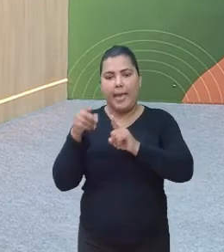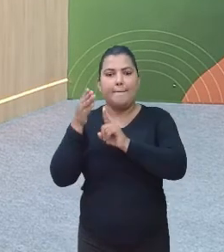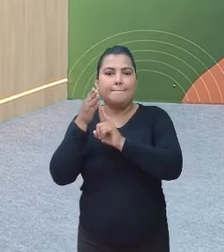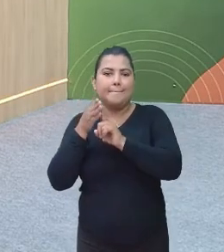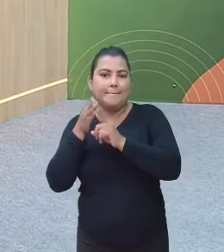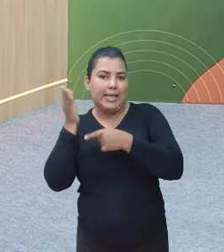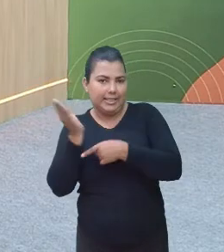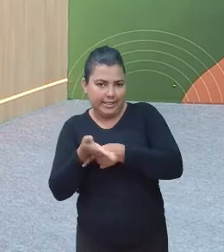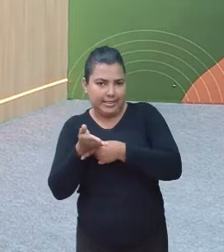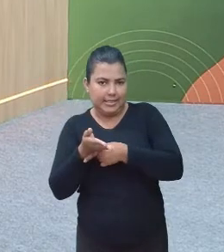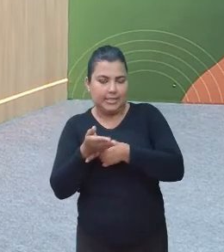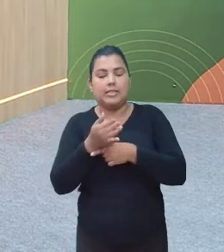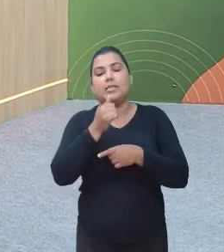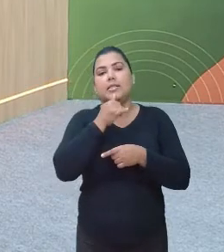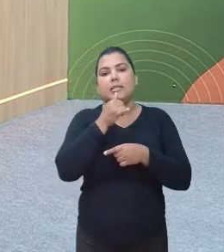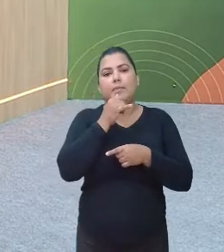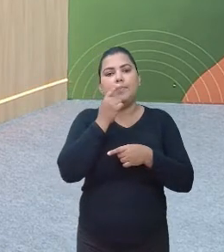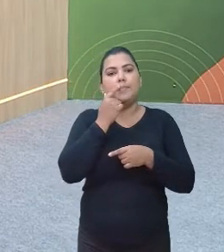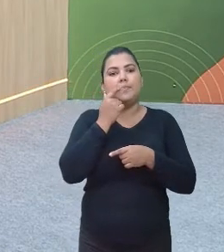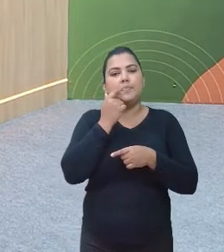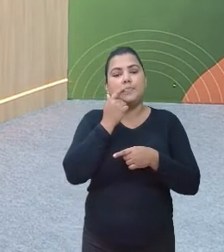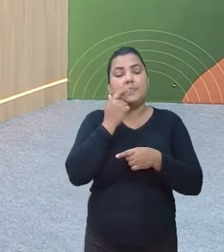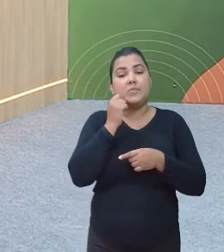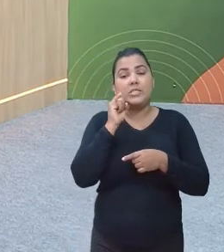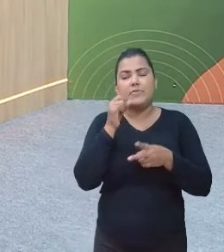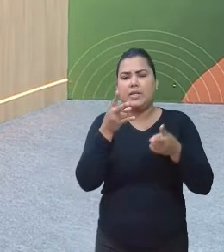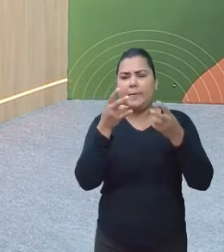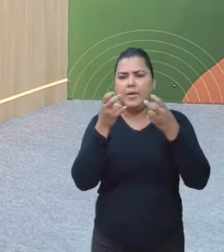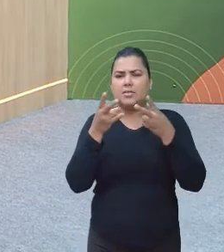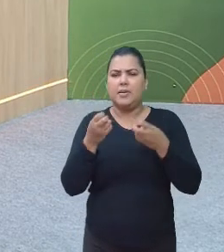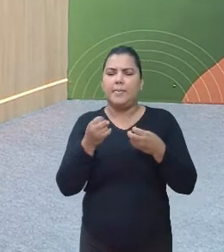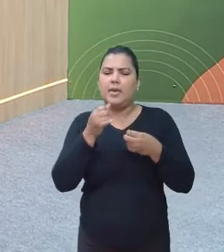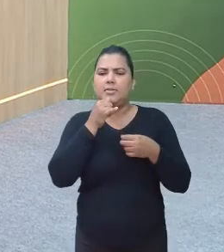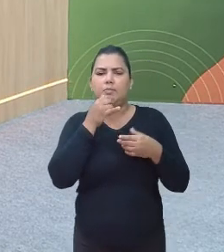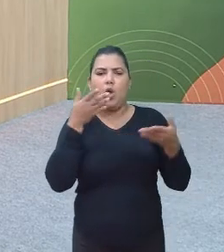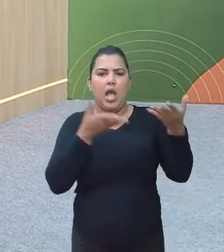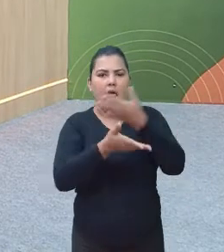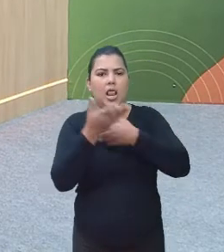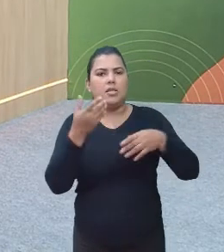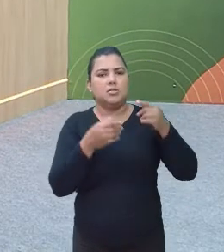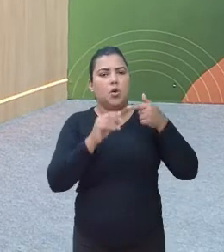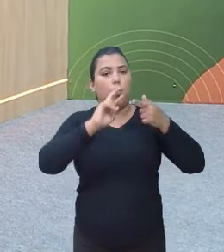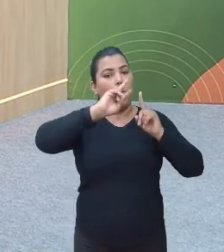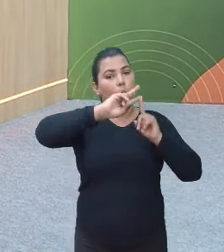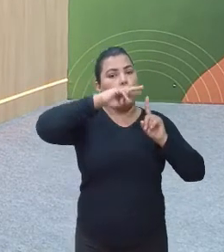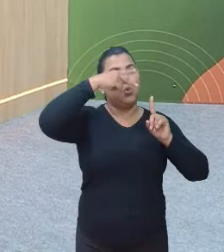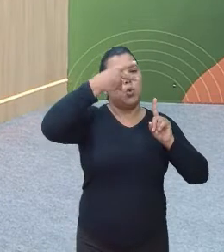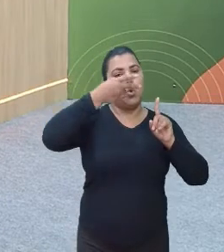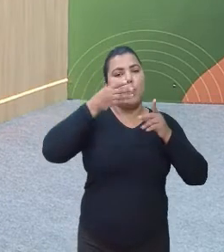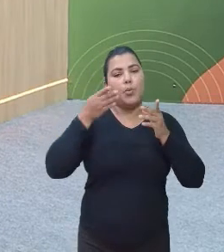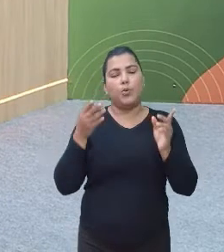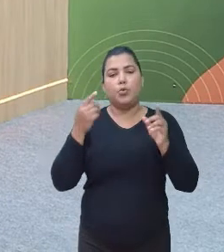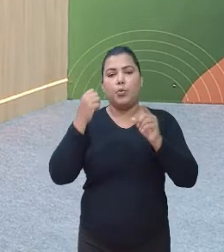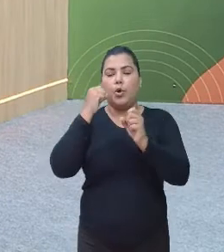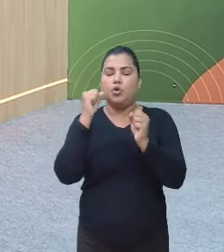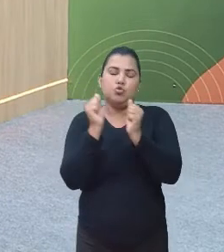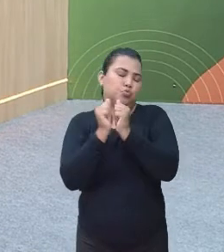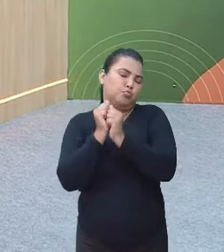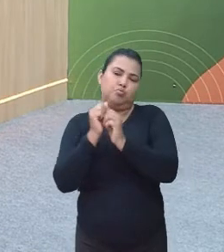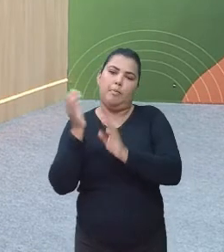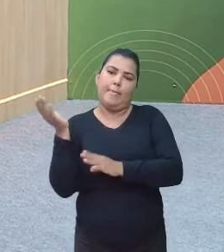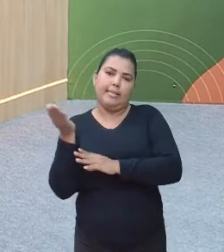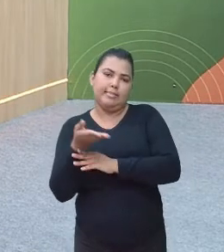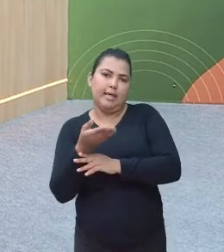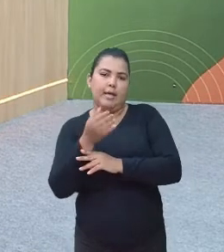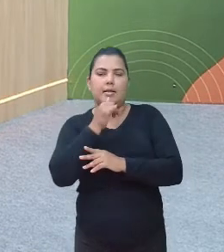metade. Então, se você observar essas relações dobro metade, se for o triplo, um terço, 10 vezes maior,